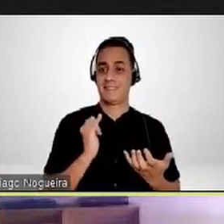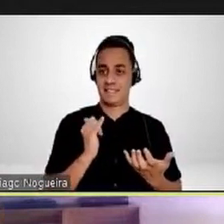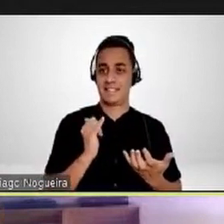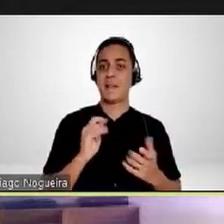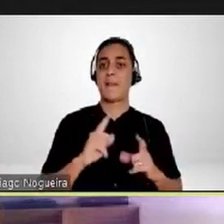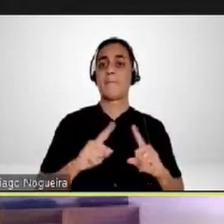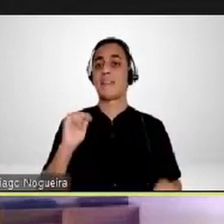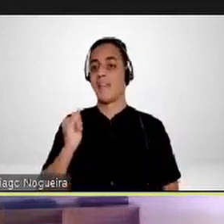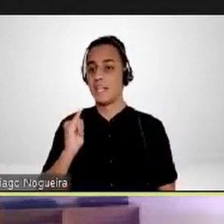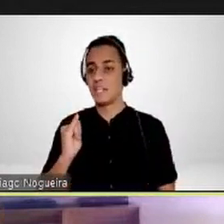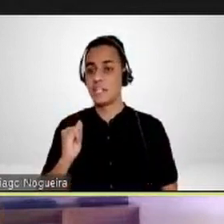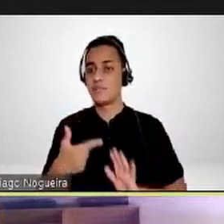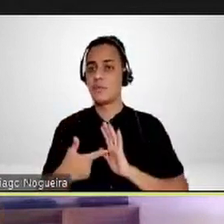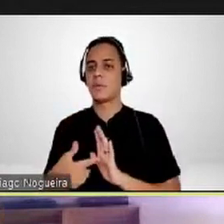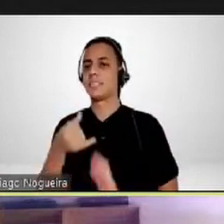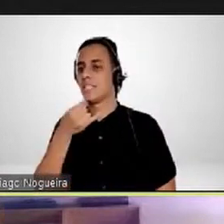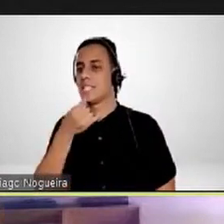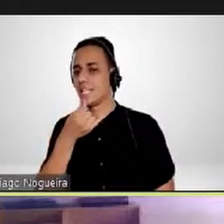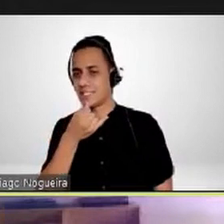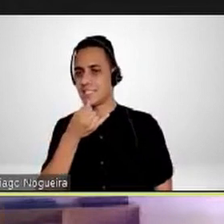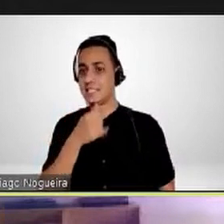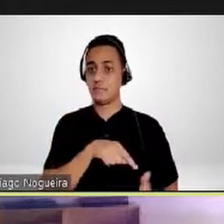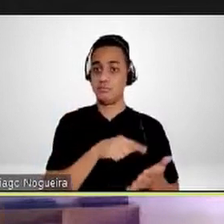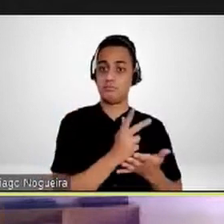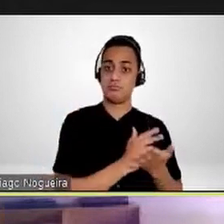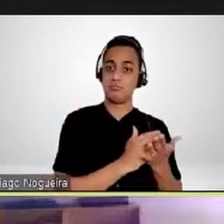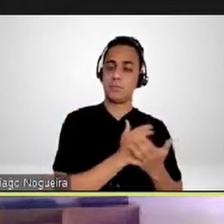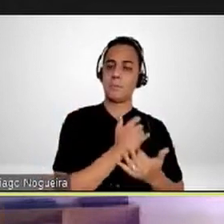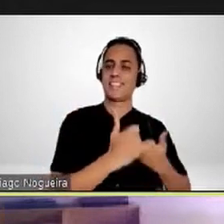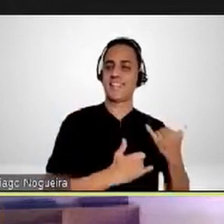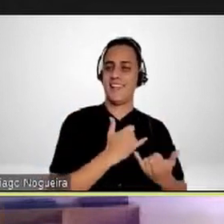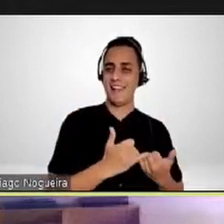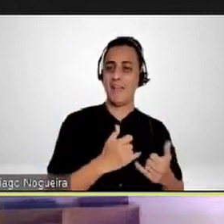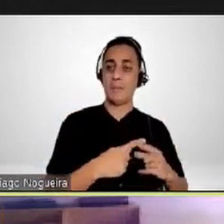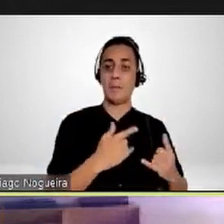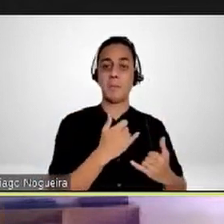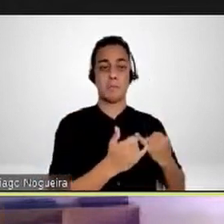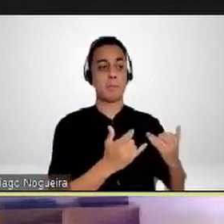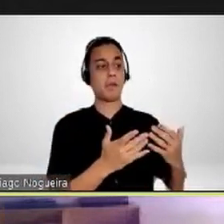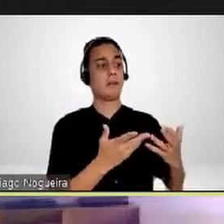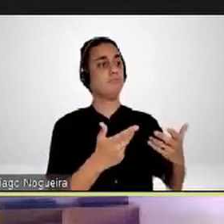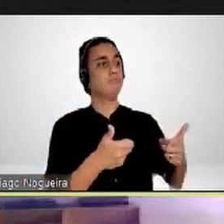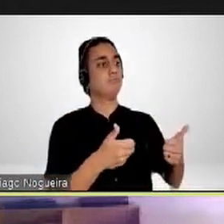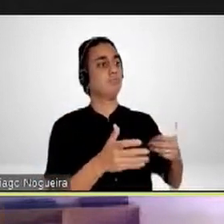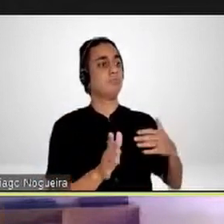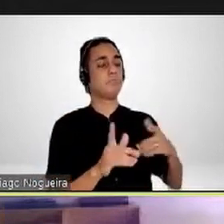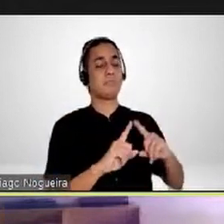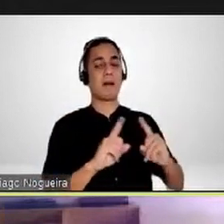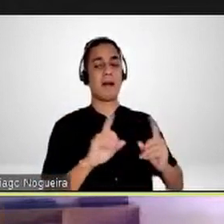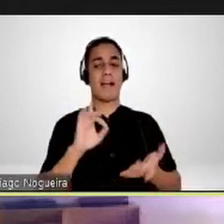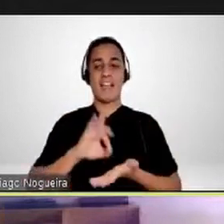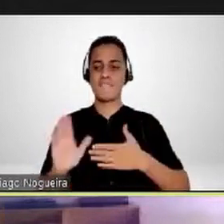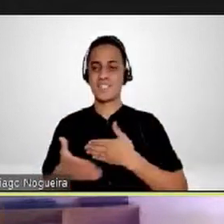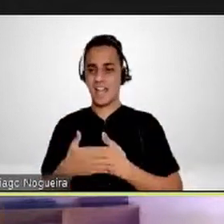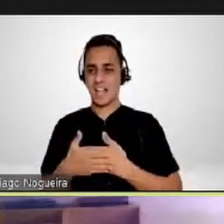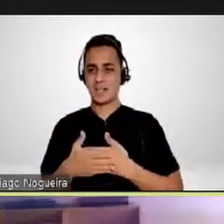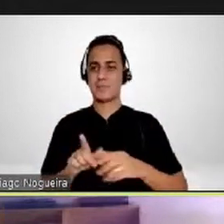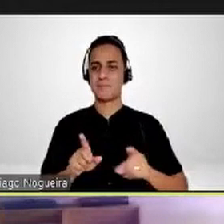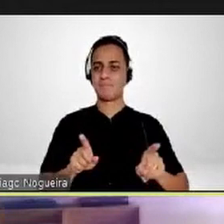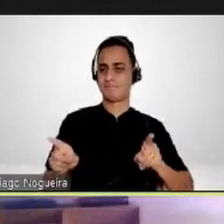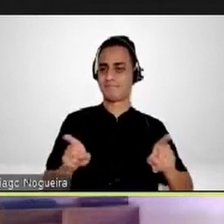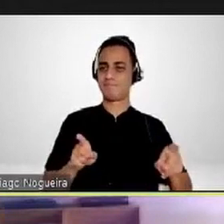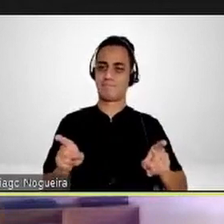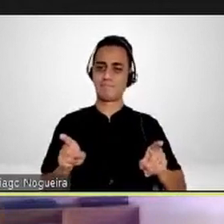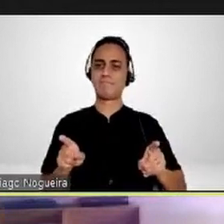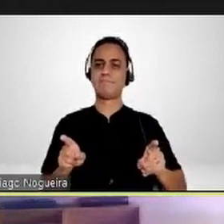sentimento de tristeza porque, na realidade, o parquinho está fechado. dessa relação entre desenho e